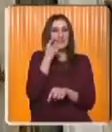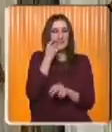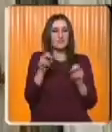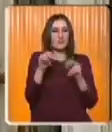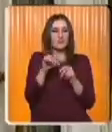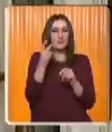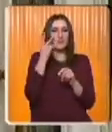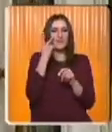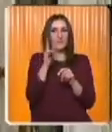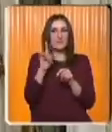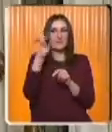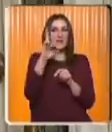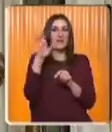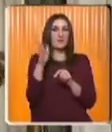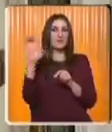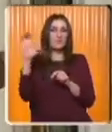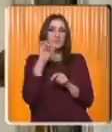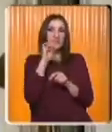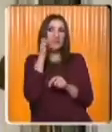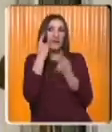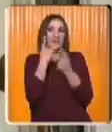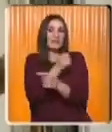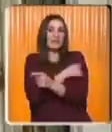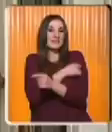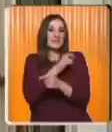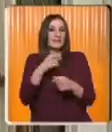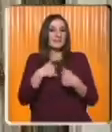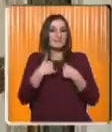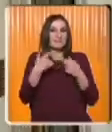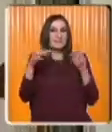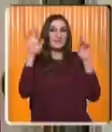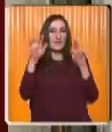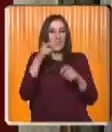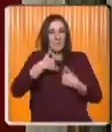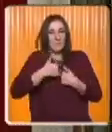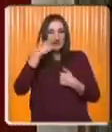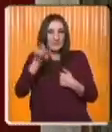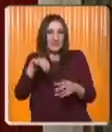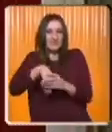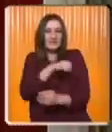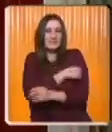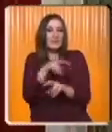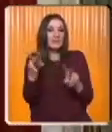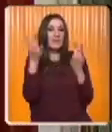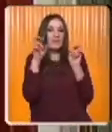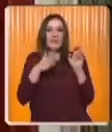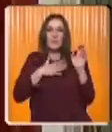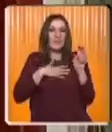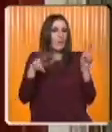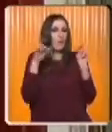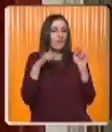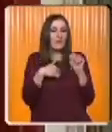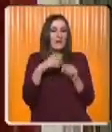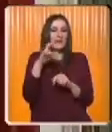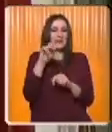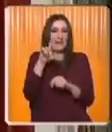mora no resto do chão. Pode ser que alguém esteja em casa, eu espero bem que seja a própria da Carla, a estar em casa e me ouça. E eu não quero. A